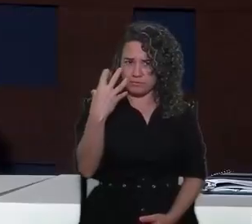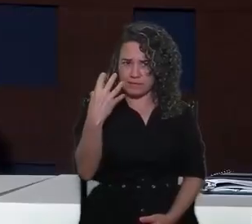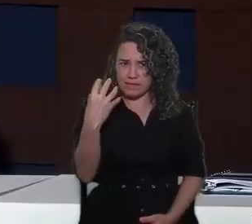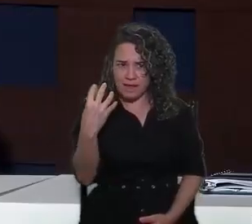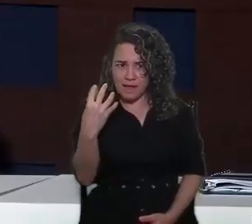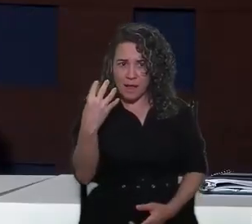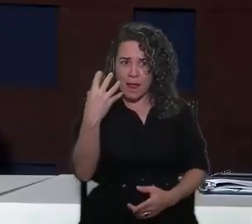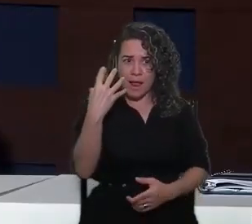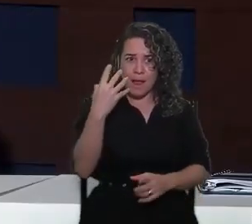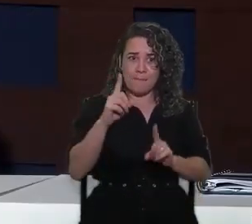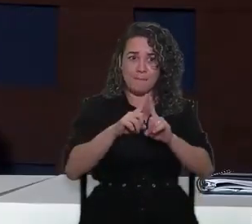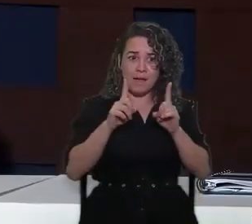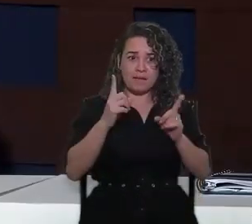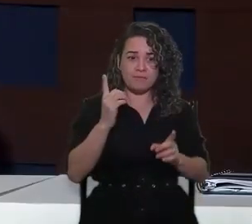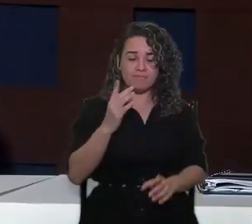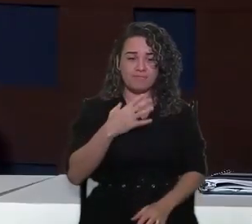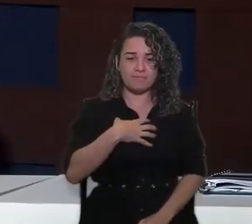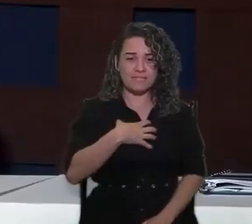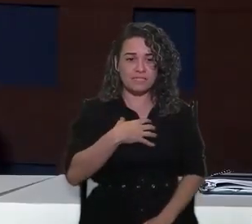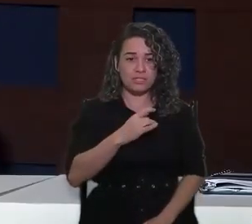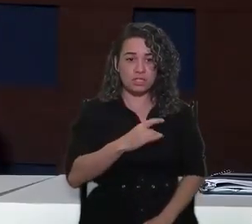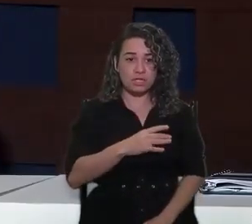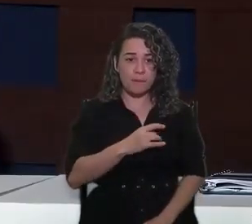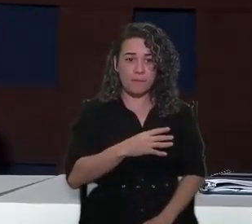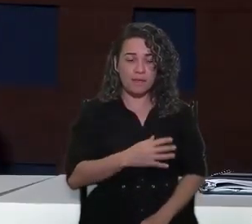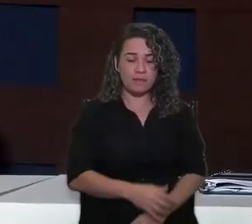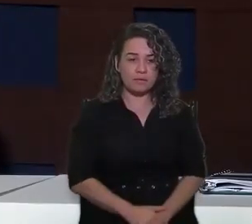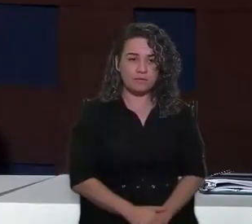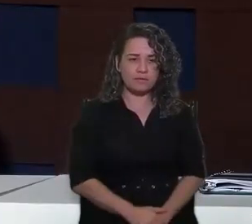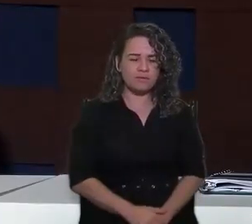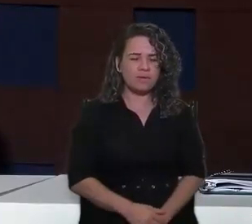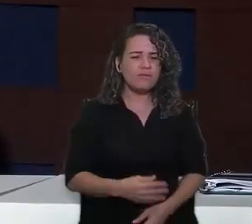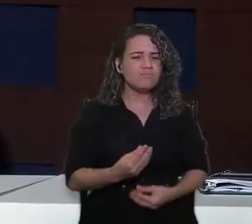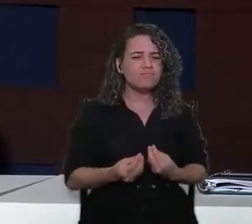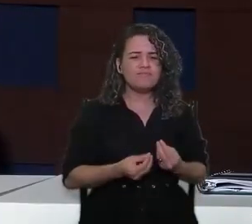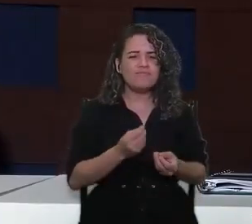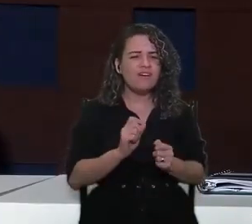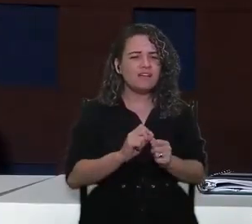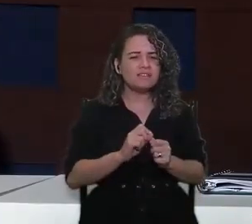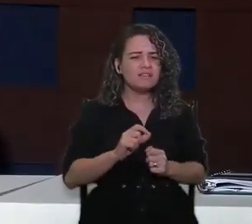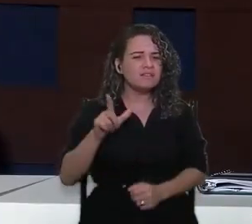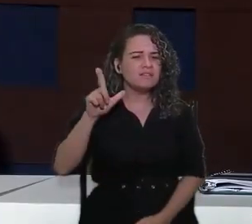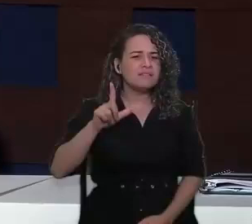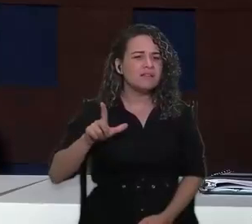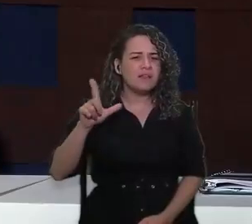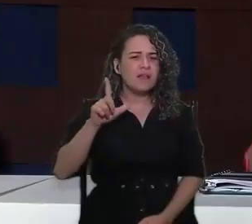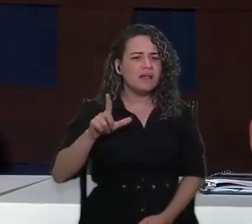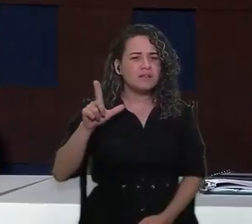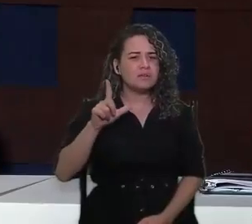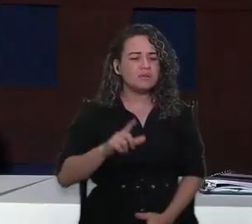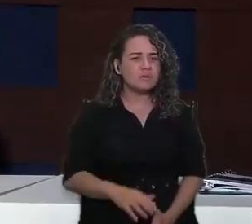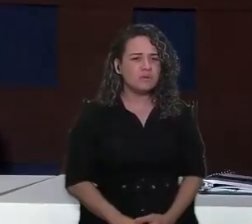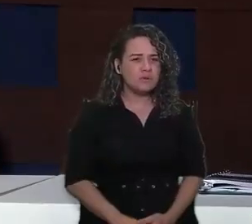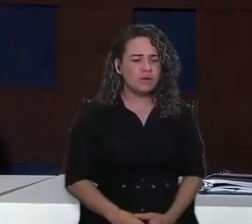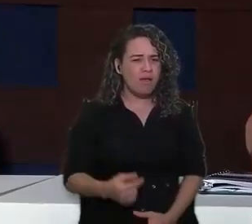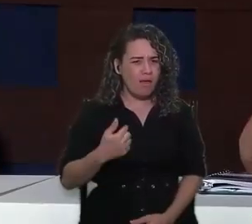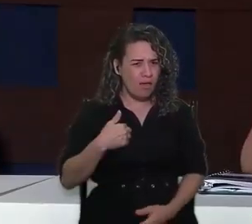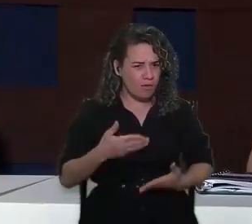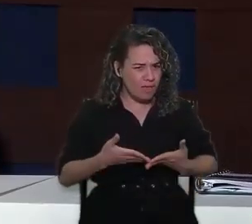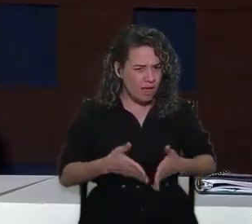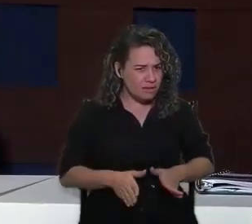Eu falava, mas que diabo eu vou fazer com literatura, tendo nascido nessa